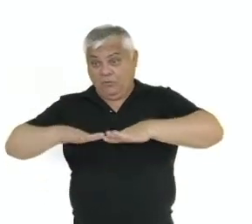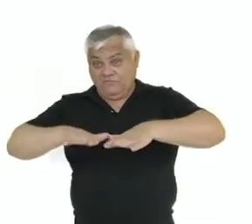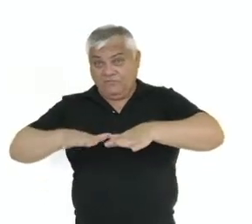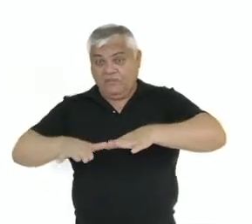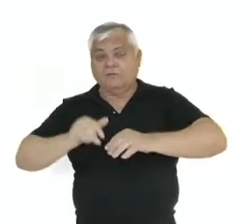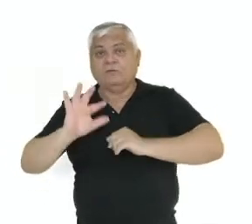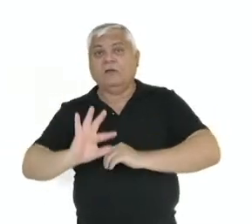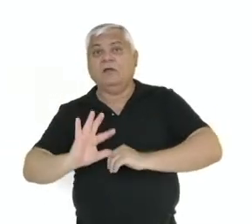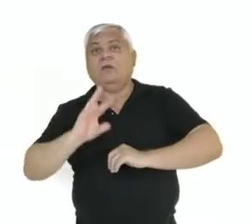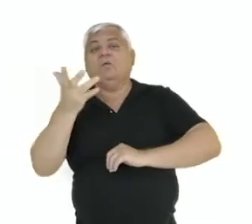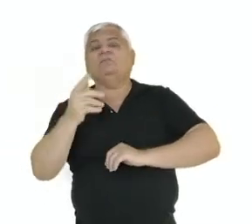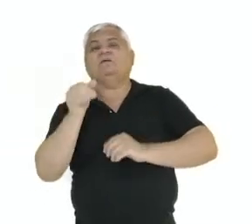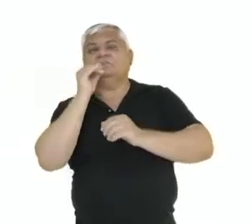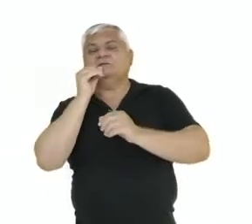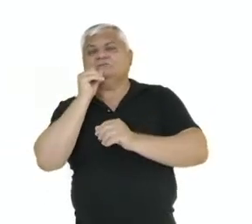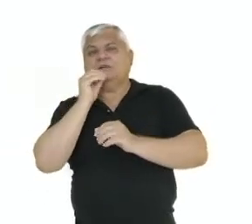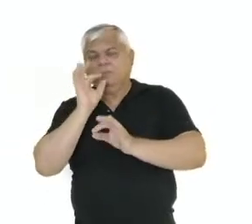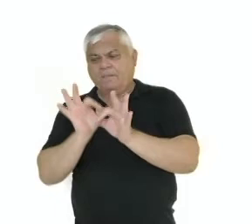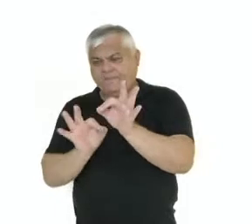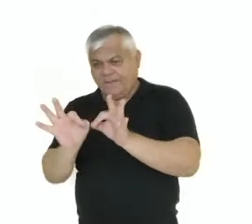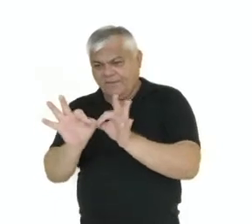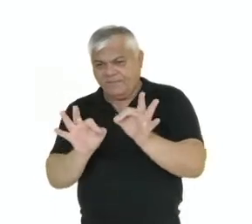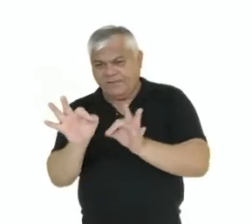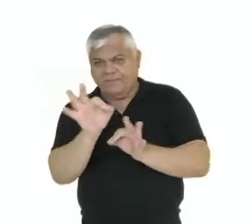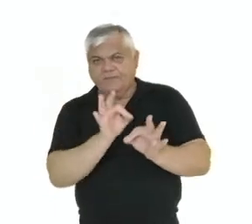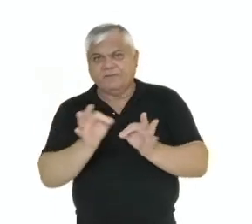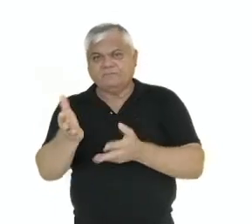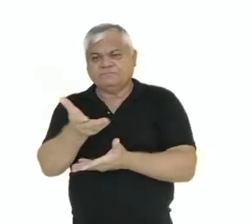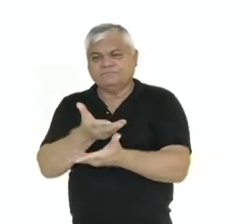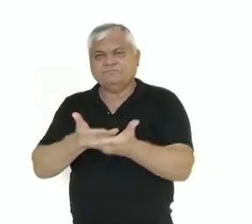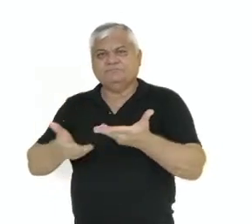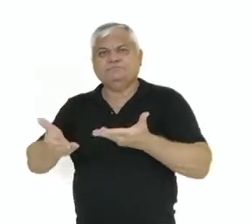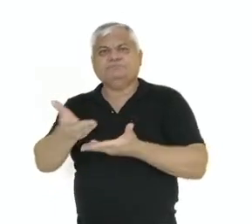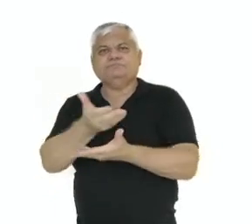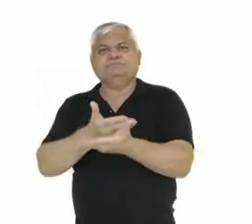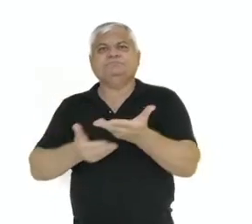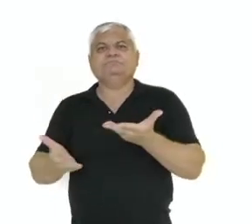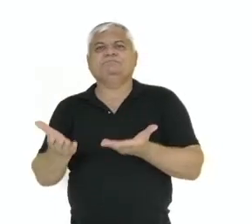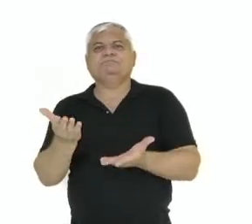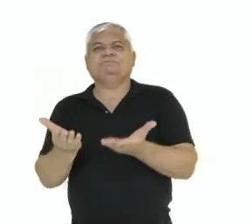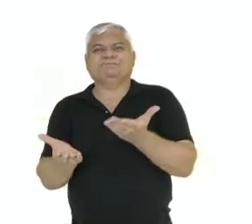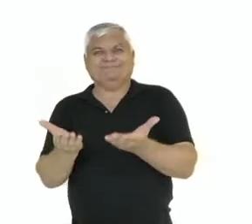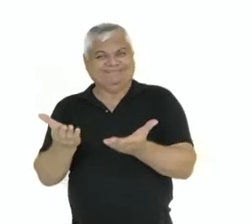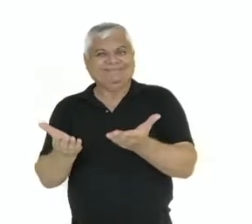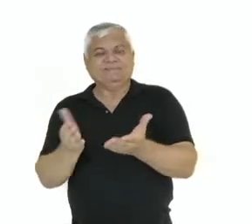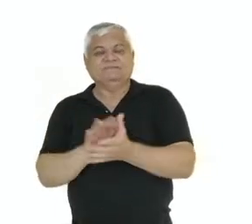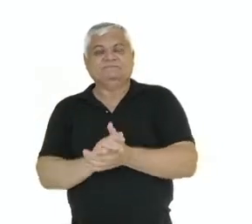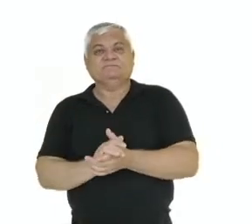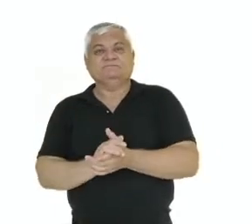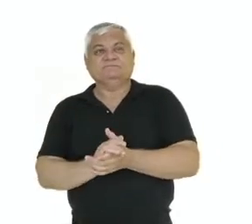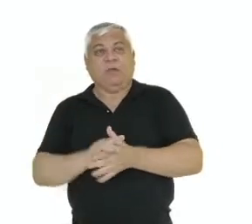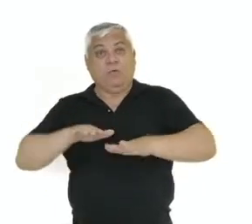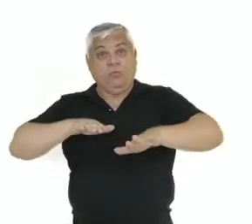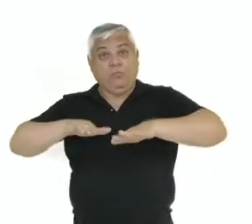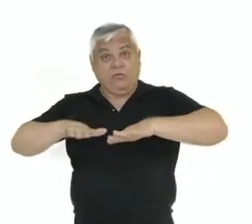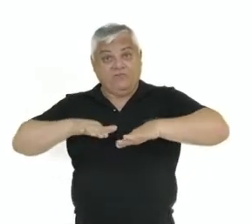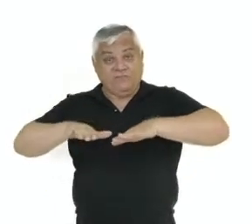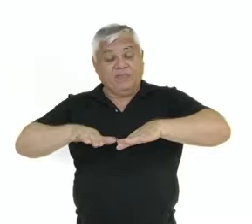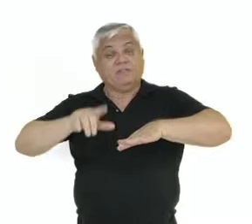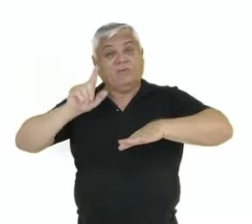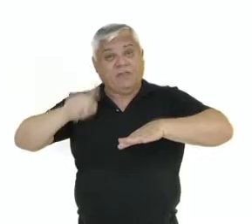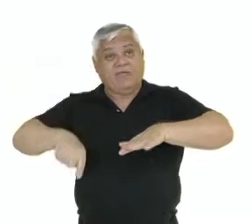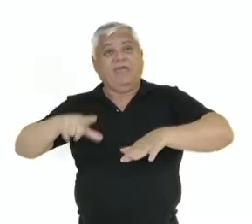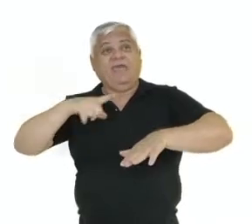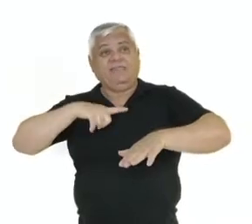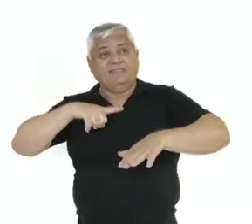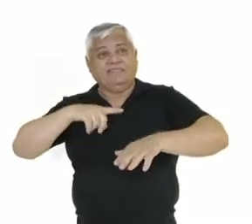forma a restabelecer a ordem, criando assim um novo estado de equilíbrio. O movimento é dinâmico porque há um movimento de